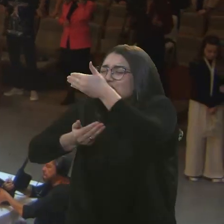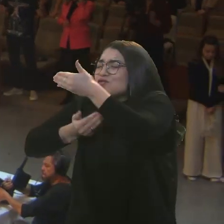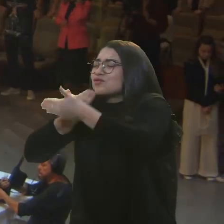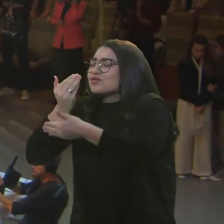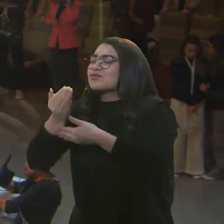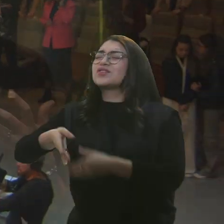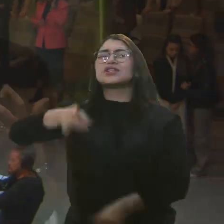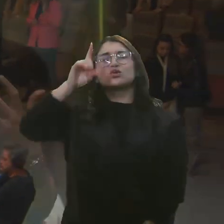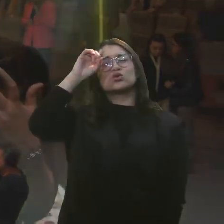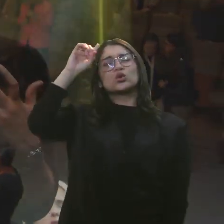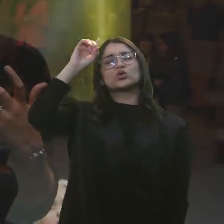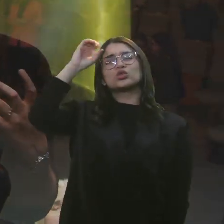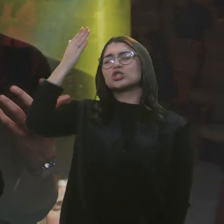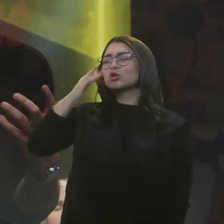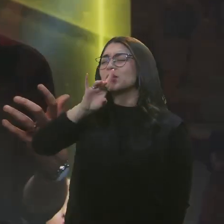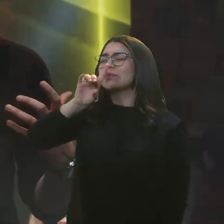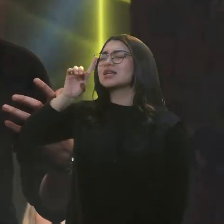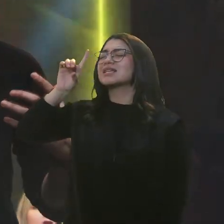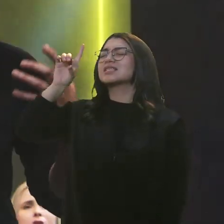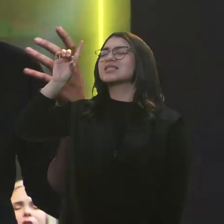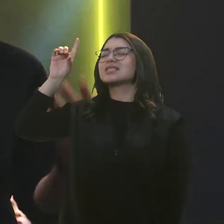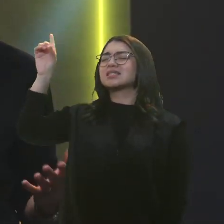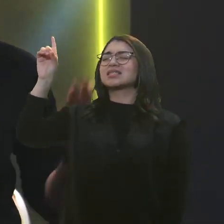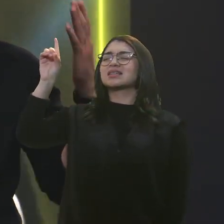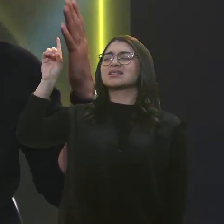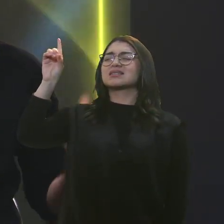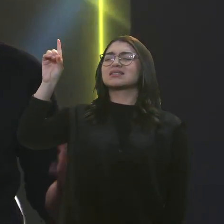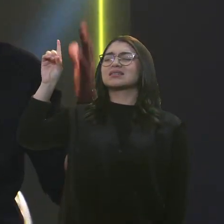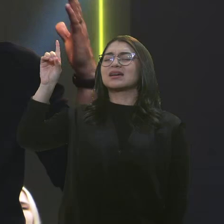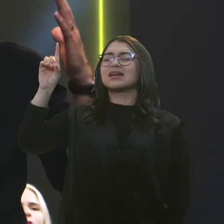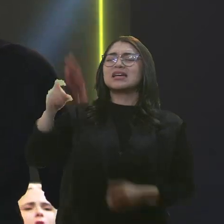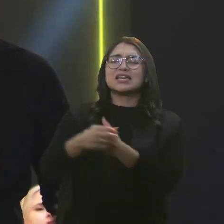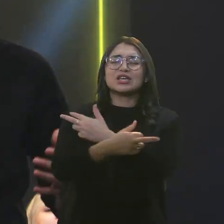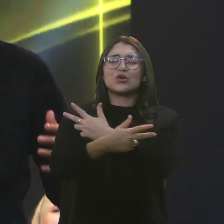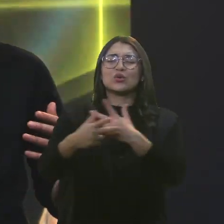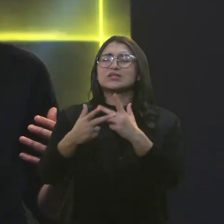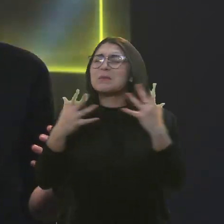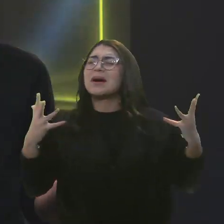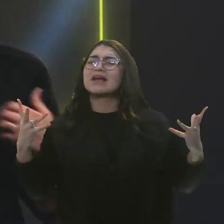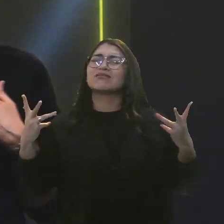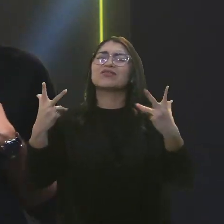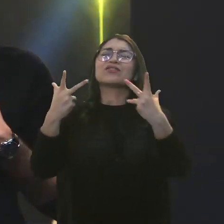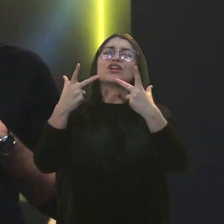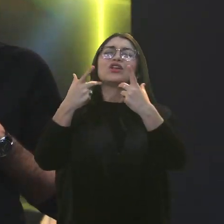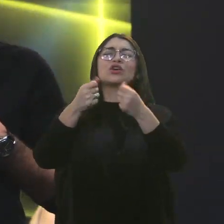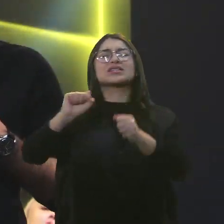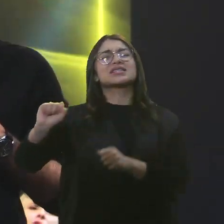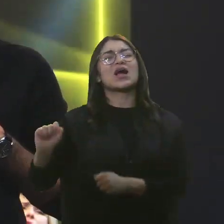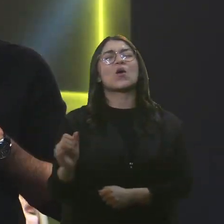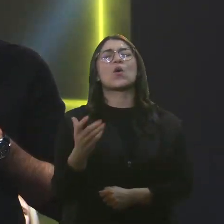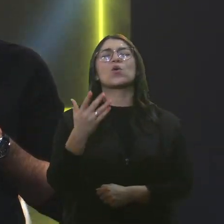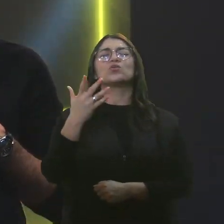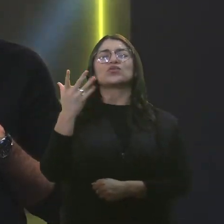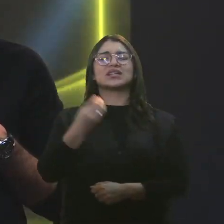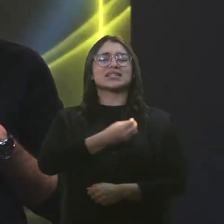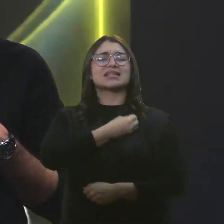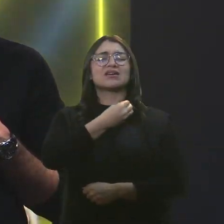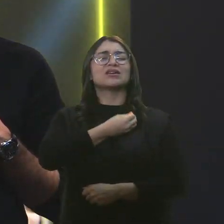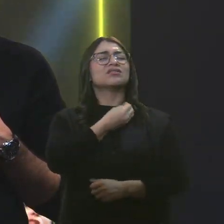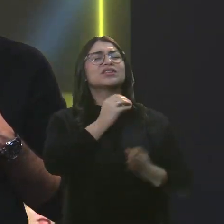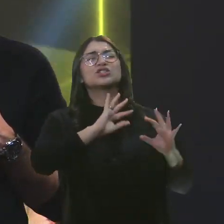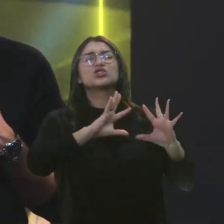pés, Pai, isso não seja da boca para fora, Deus, mas possa ser real, verdadeiro e intenso. Peço isso sobre a minha vida também,